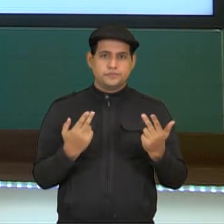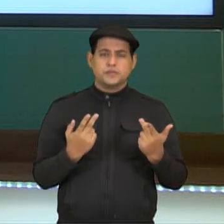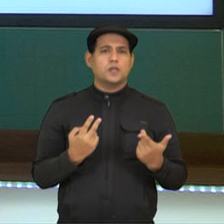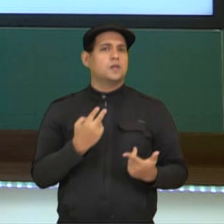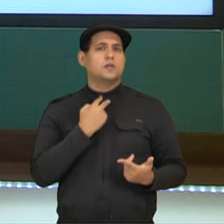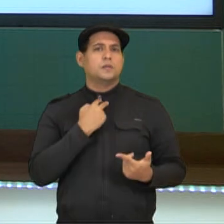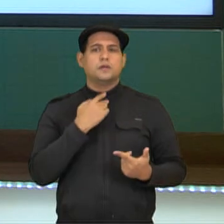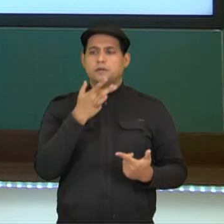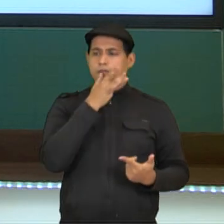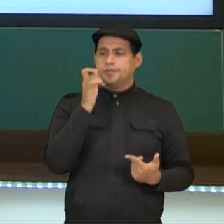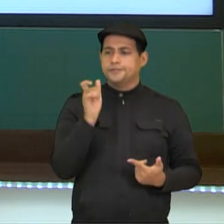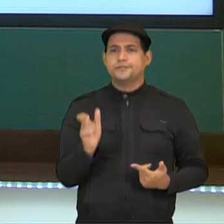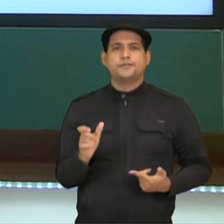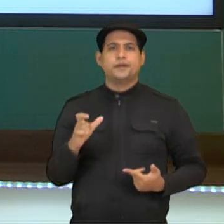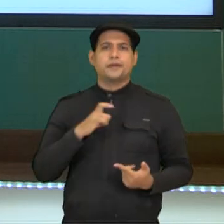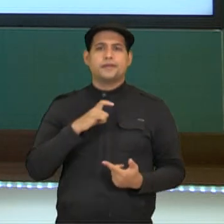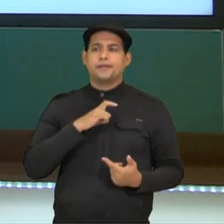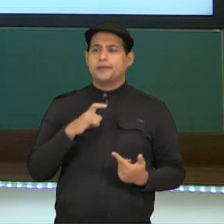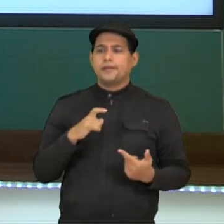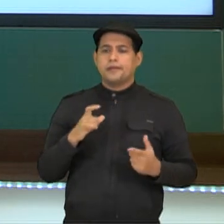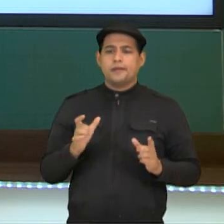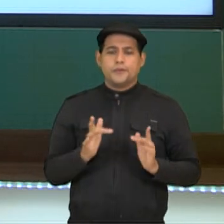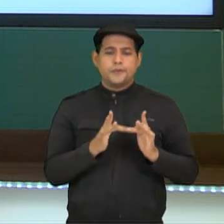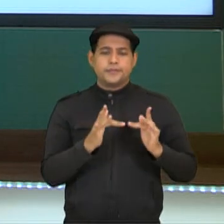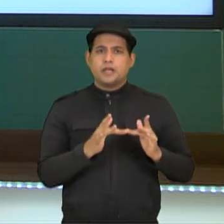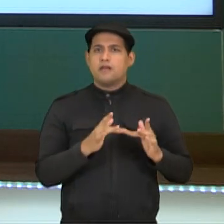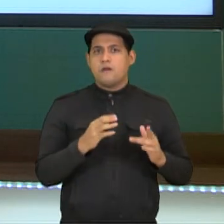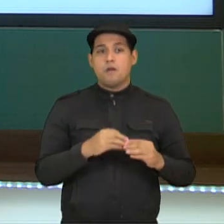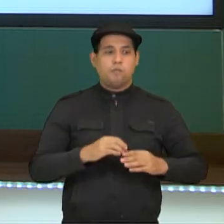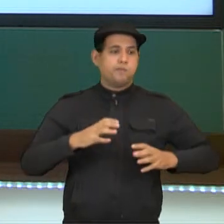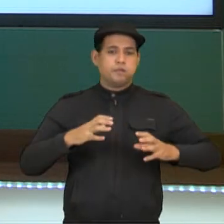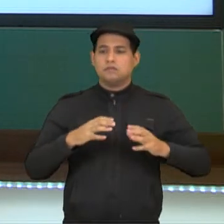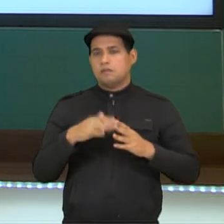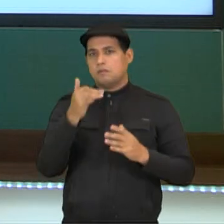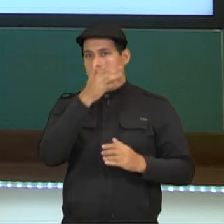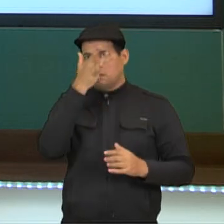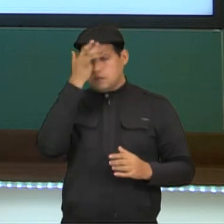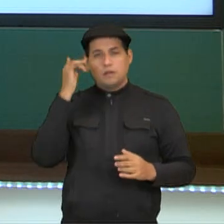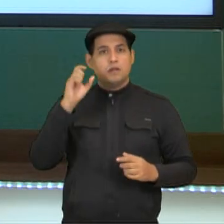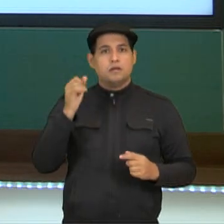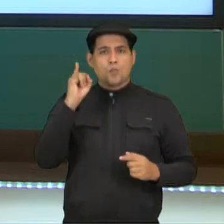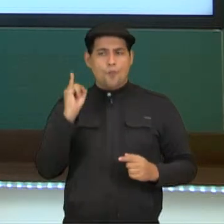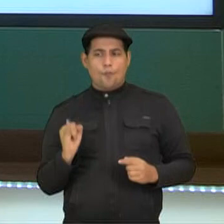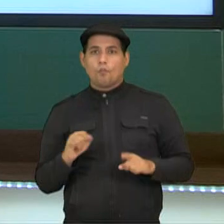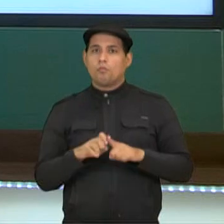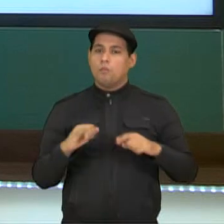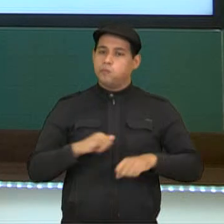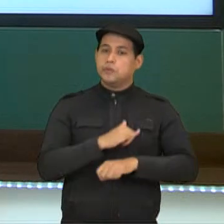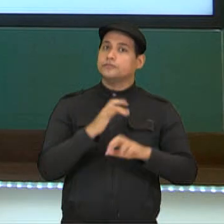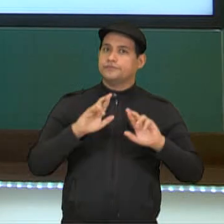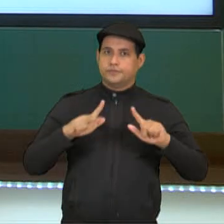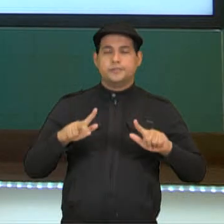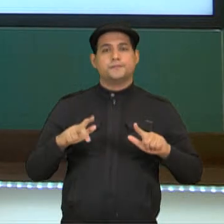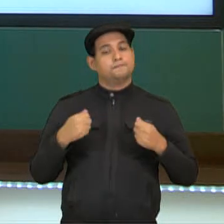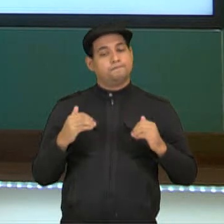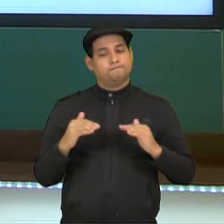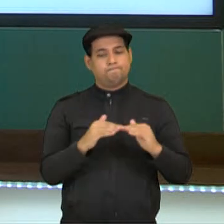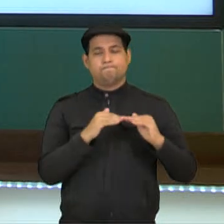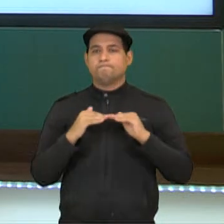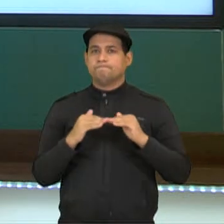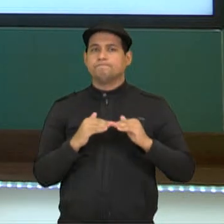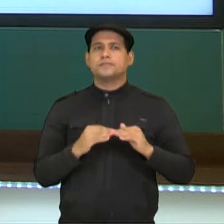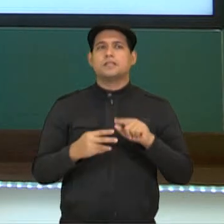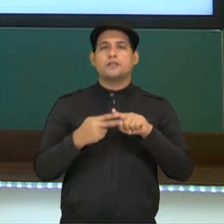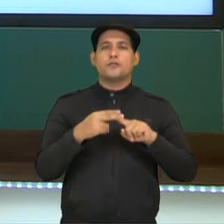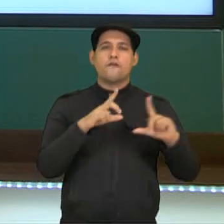pode participar com alguém que tem um comprometimento menor ou maior, tá? Então, isso é bem importante de frisar. Aí aqui